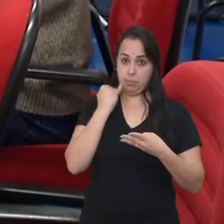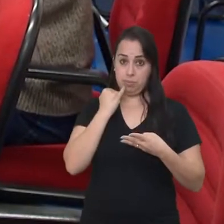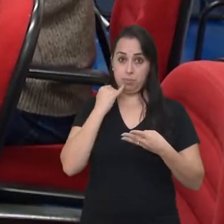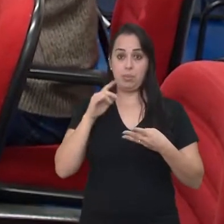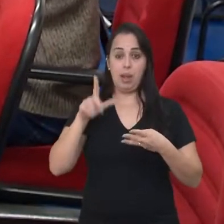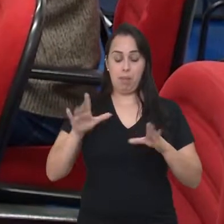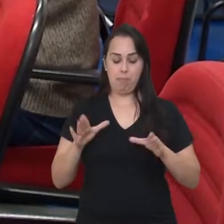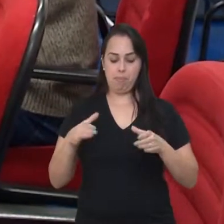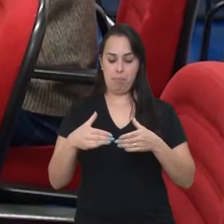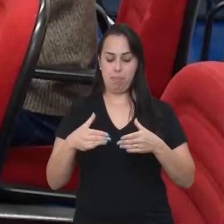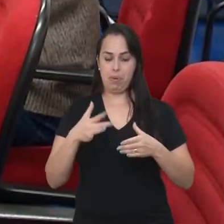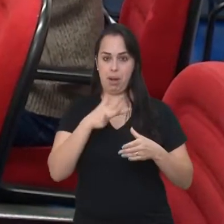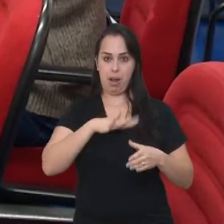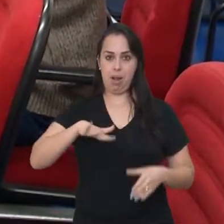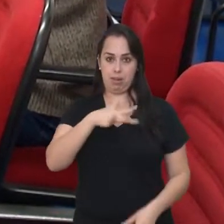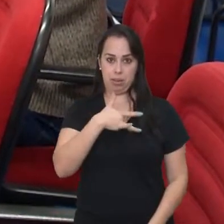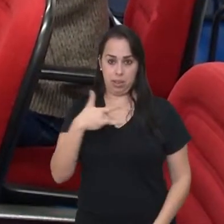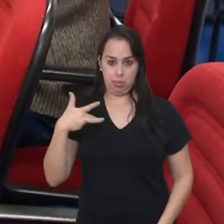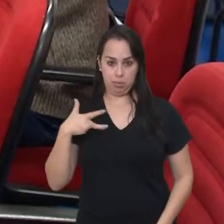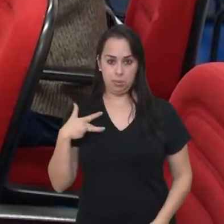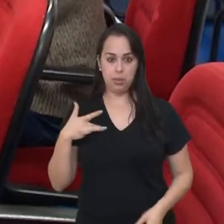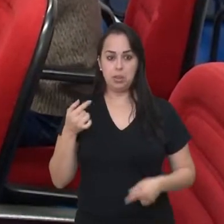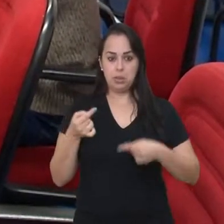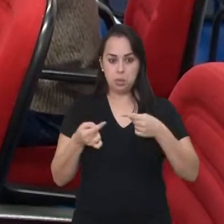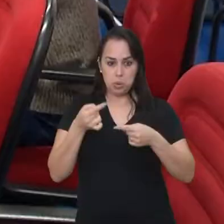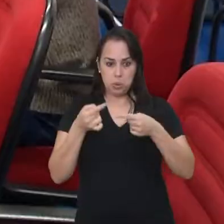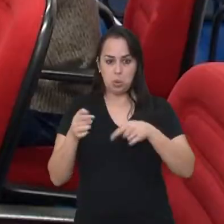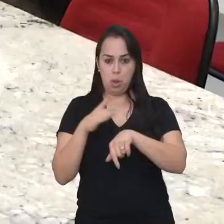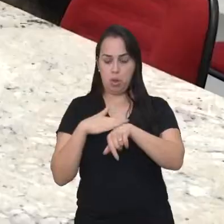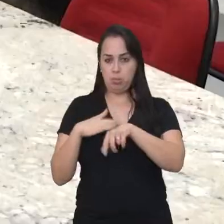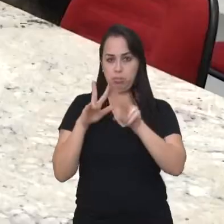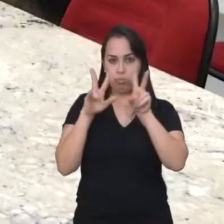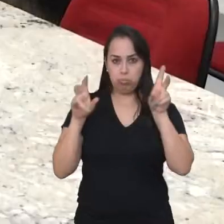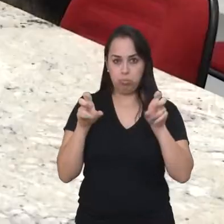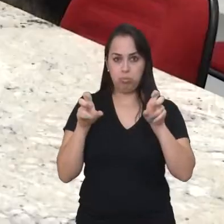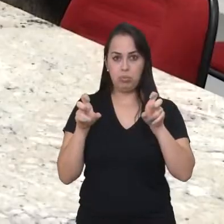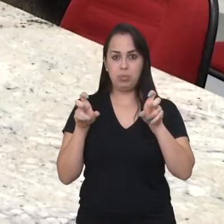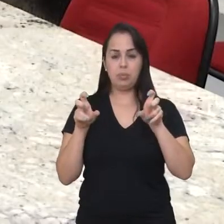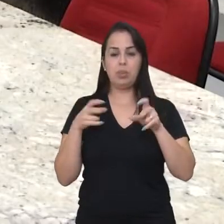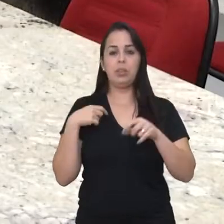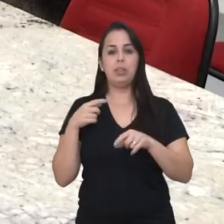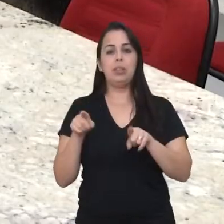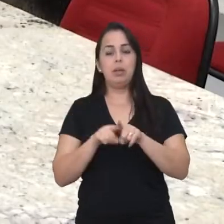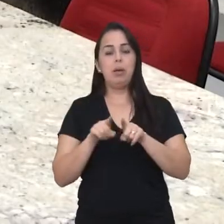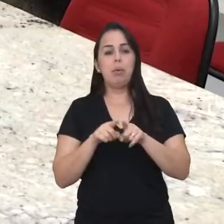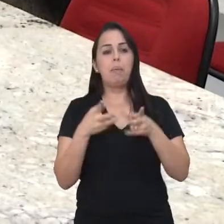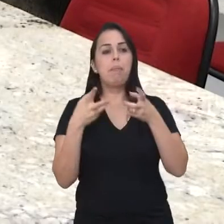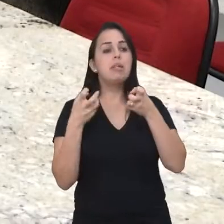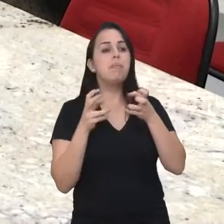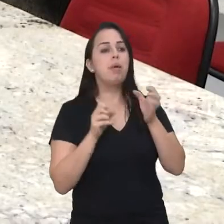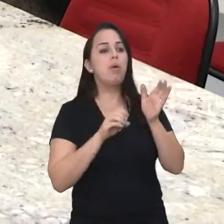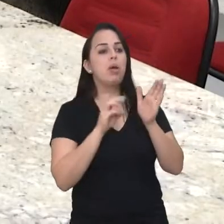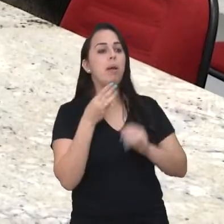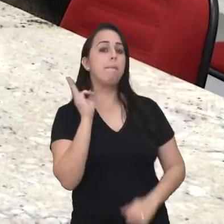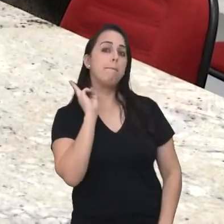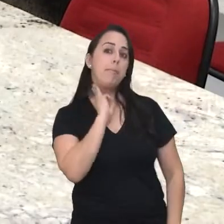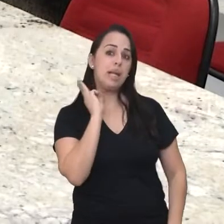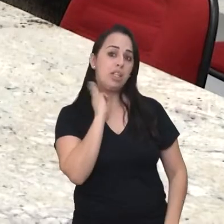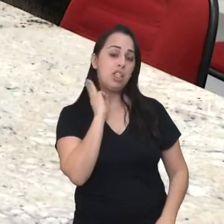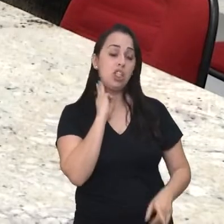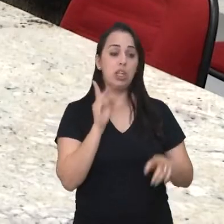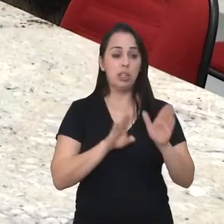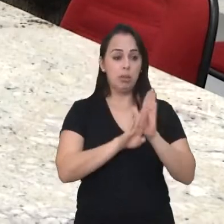da Câmara, debateram sobre a atual situação da saúde da cidade, depois de registros de casos de meningite e alta